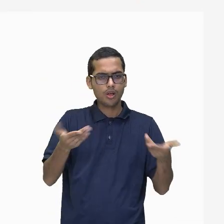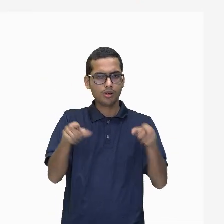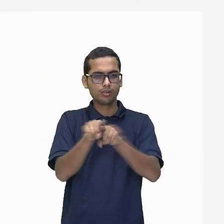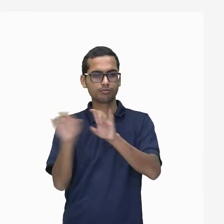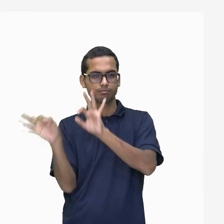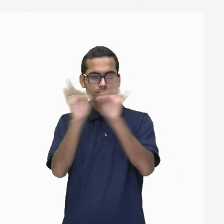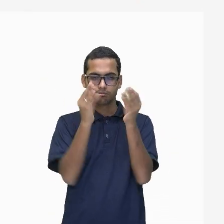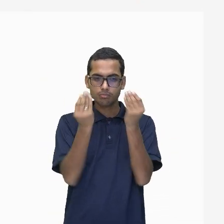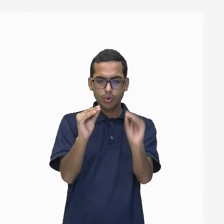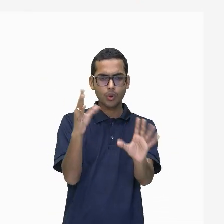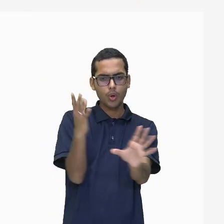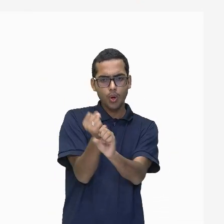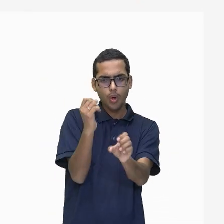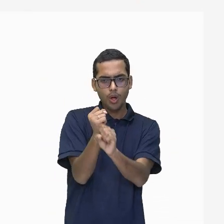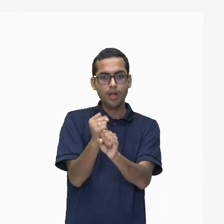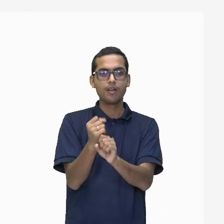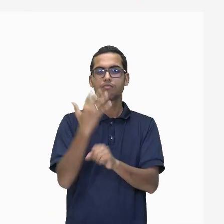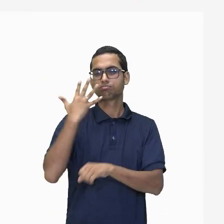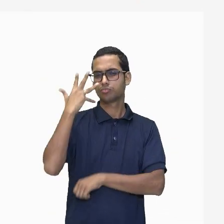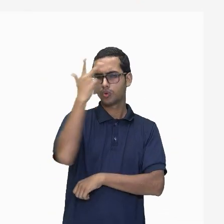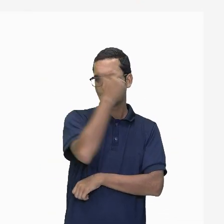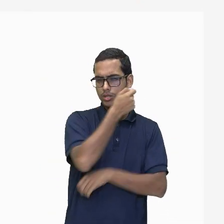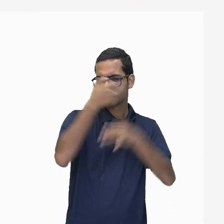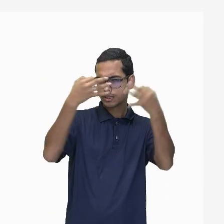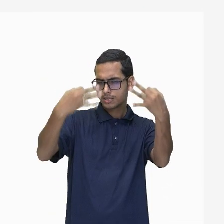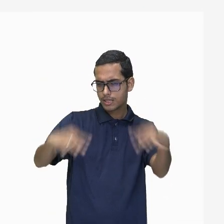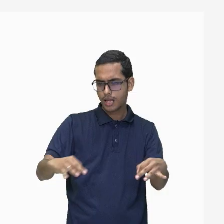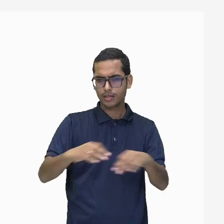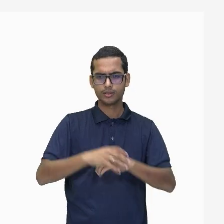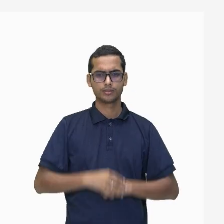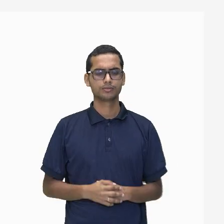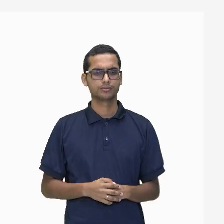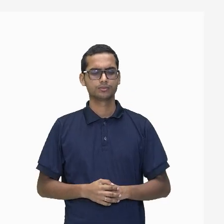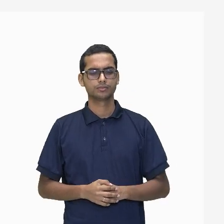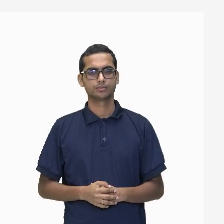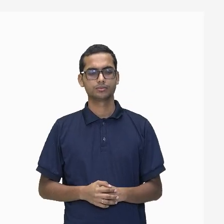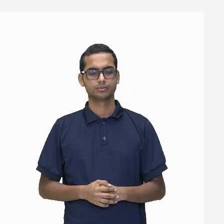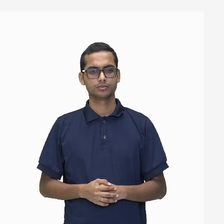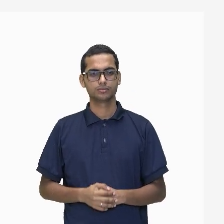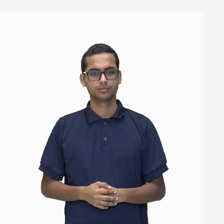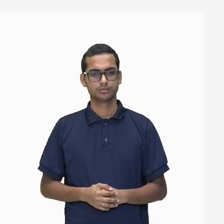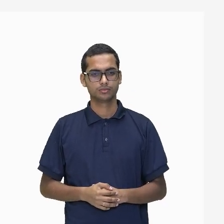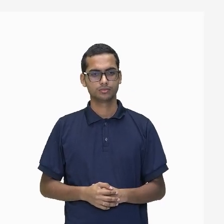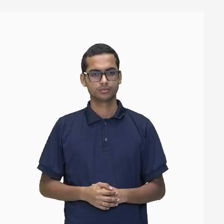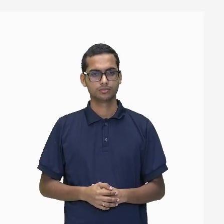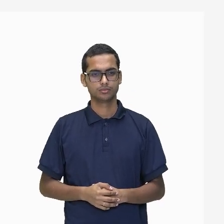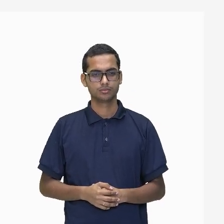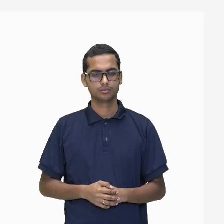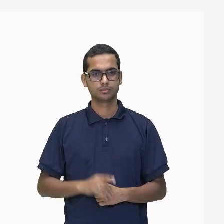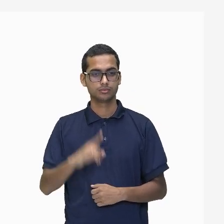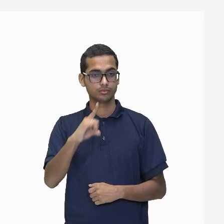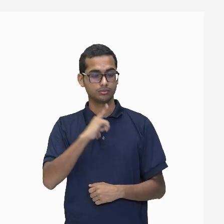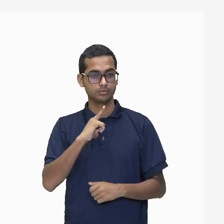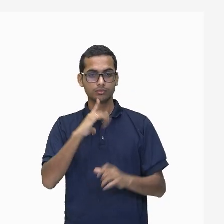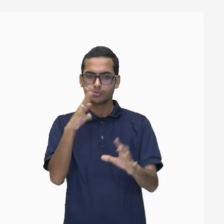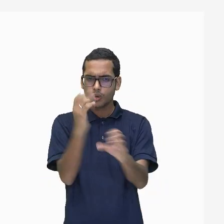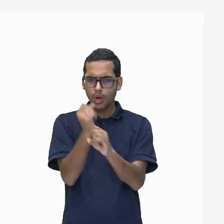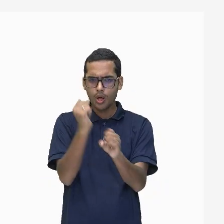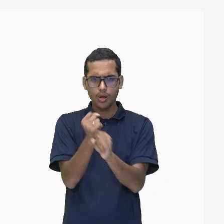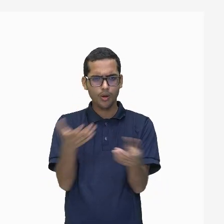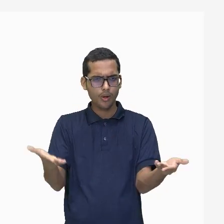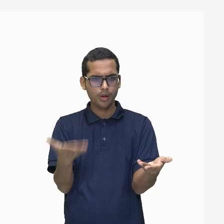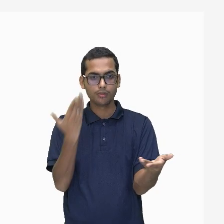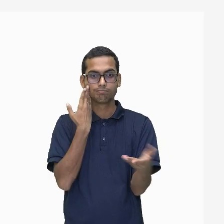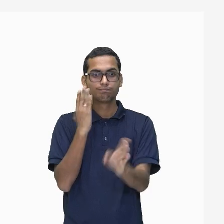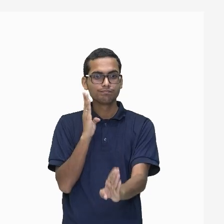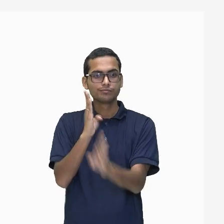nossos cálculos de forma mais bonita. Olha aí, então, ó, nós temos todo o cálculo que nós fizemos agora. Então,